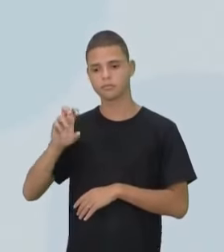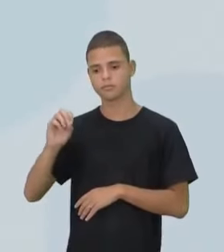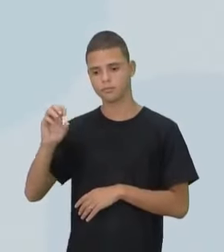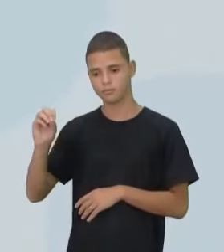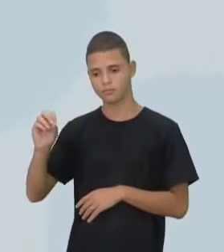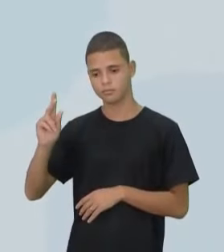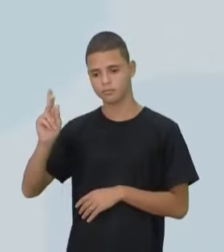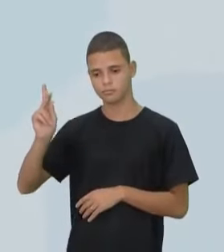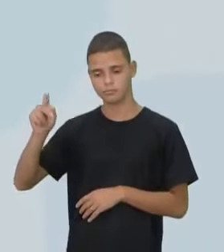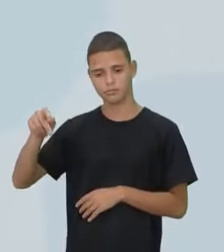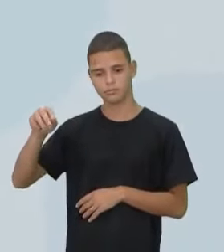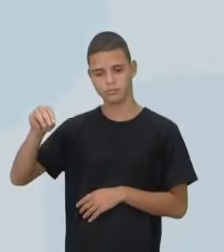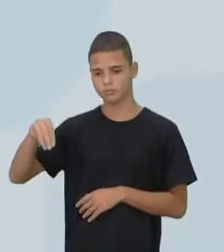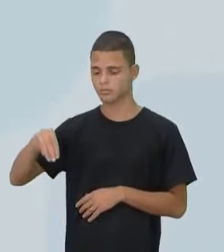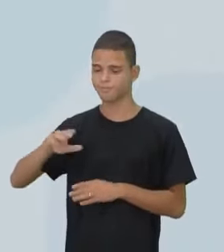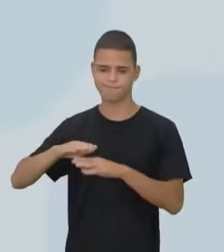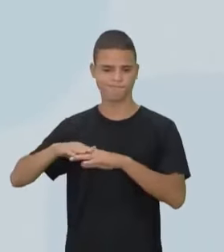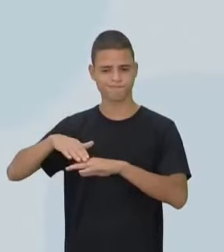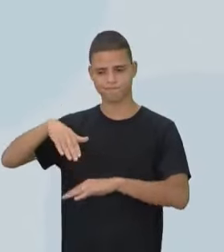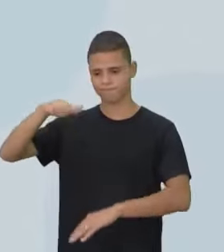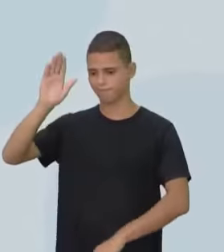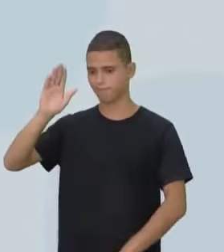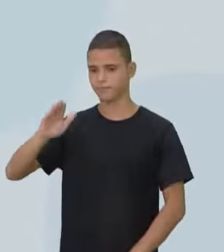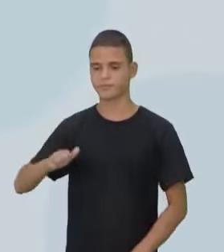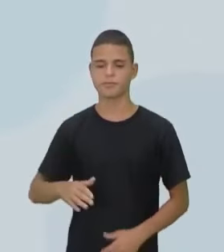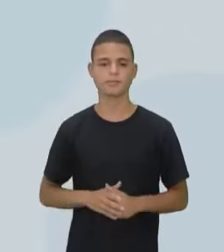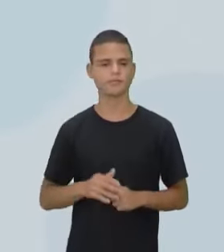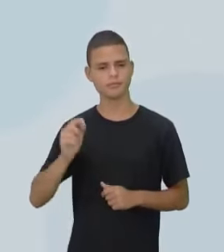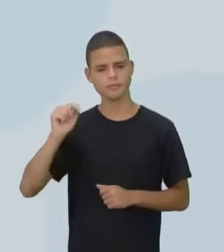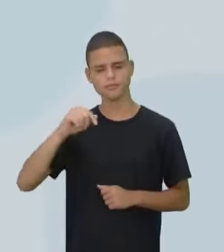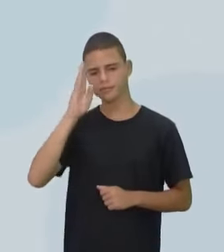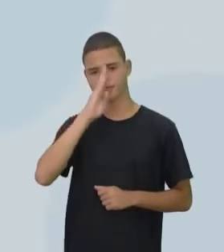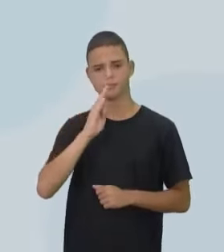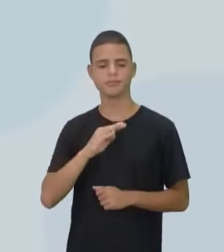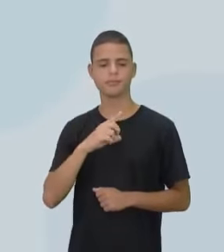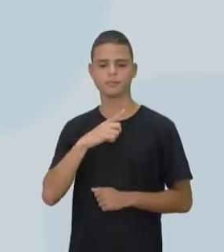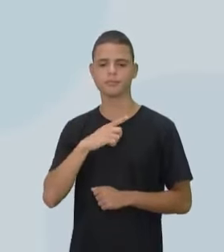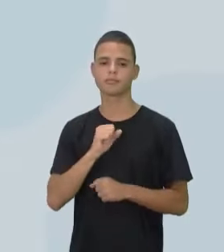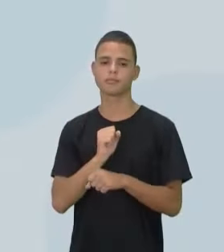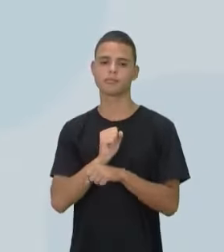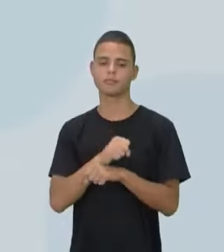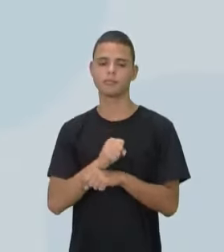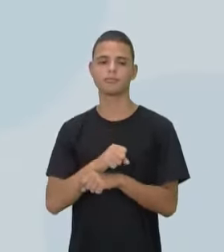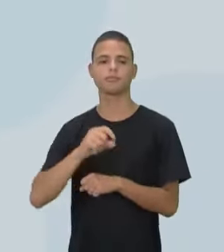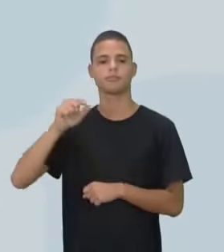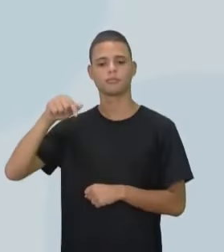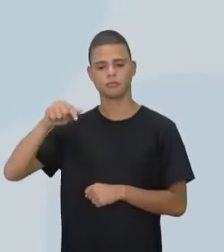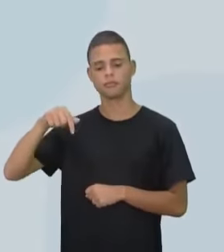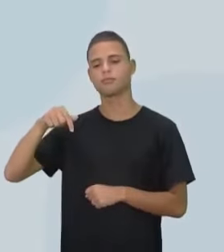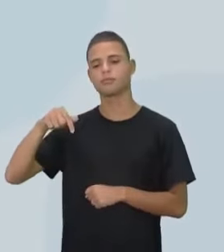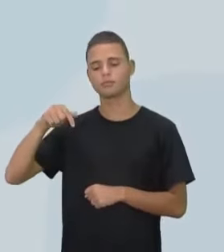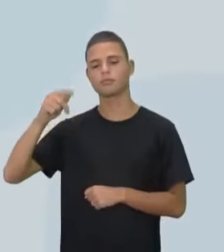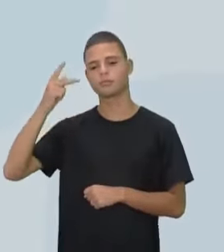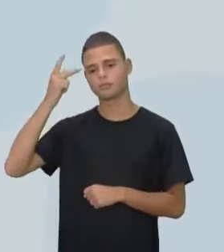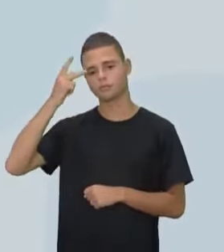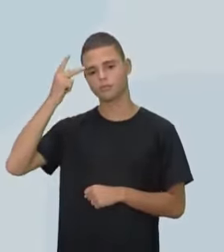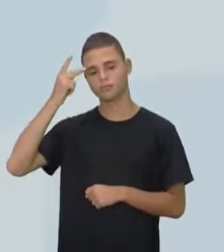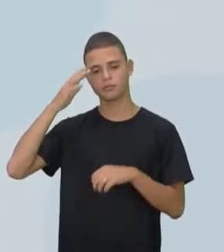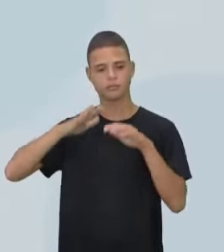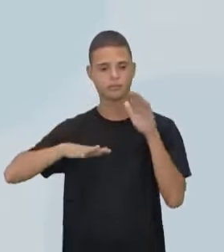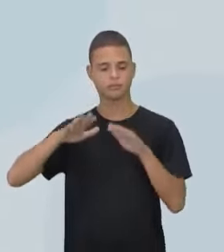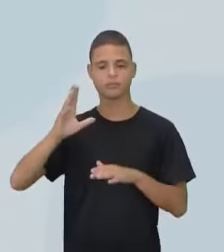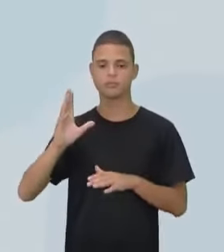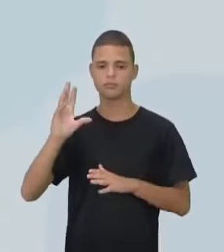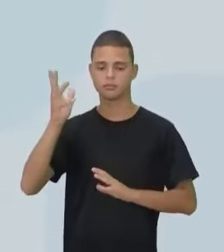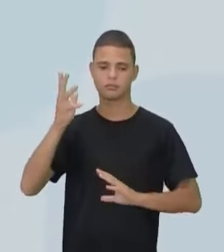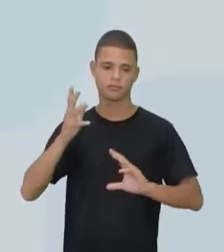500 km por hora. A gente tem tornado no Brasil? Temos no Brasil, e o estado de São Paulo eventualmente sofre com tornados.